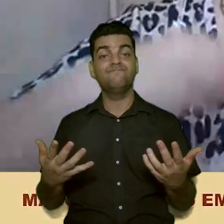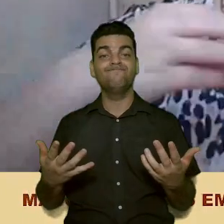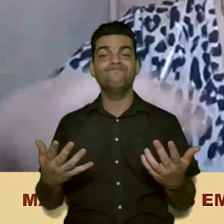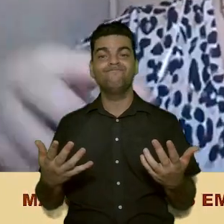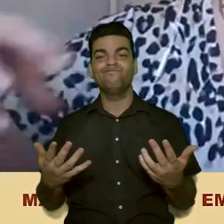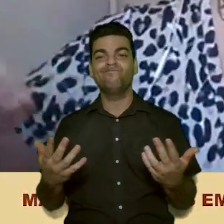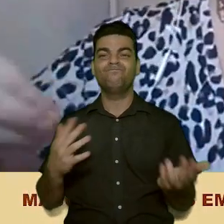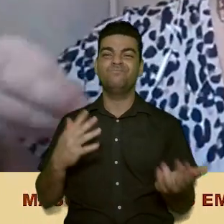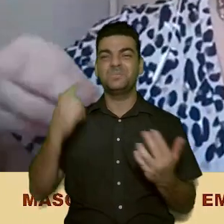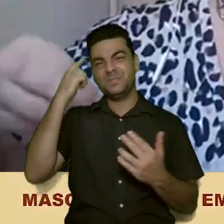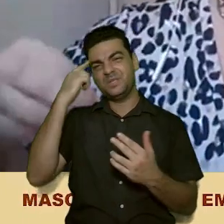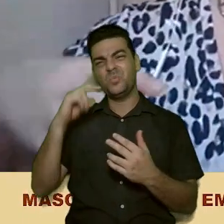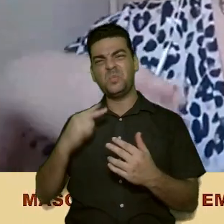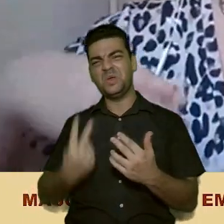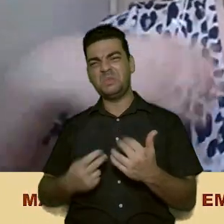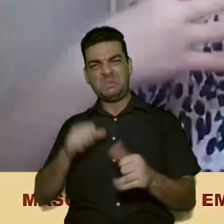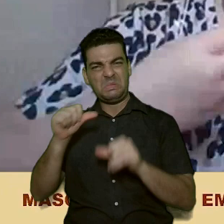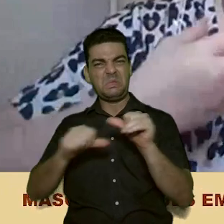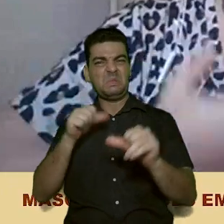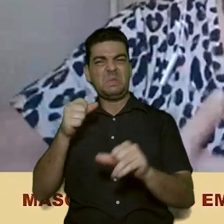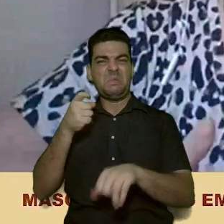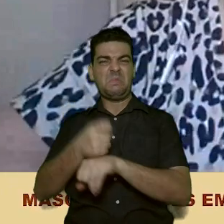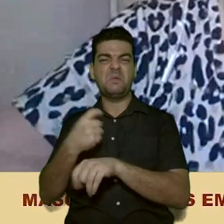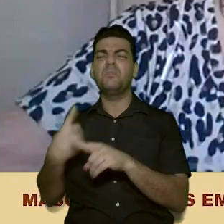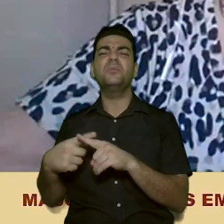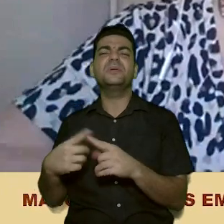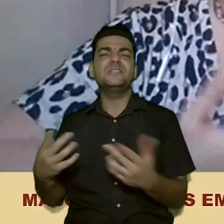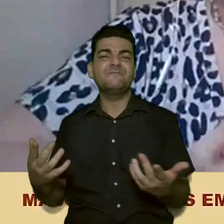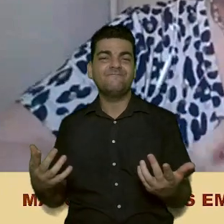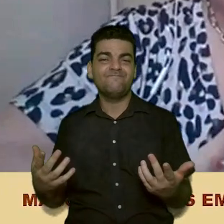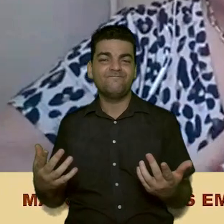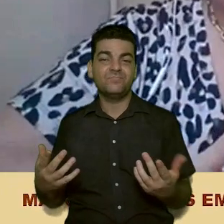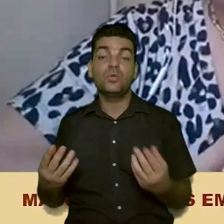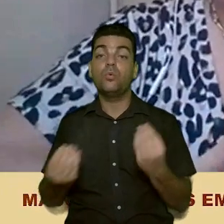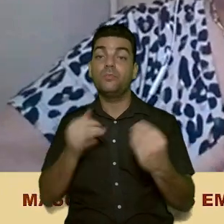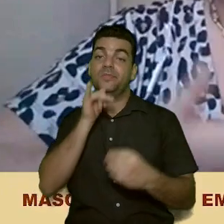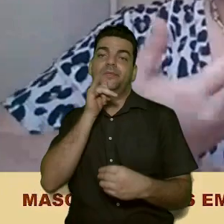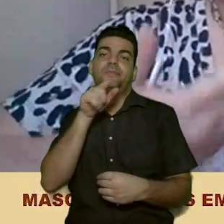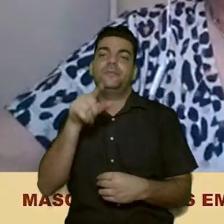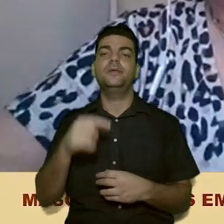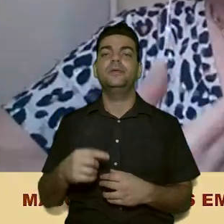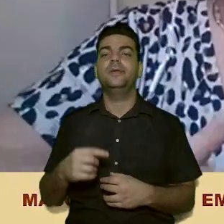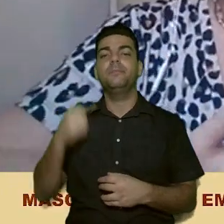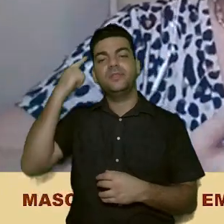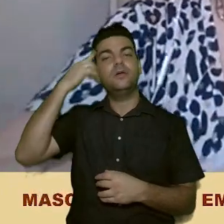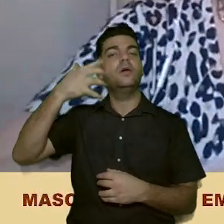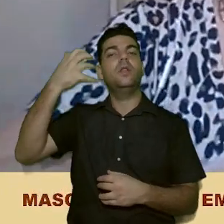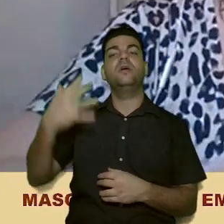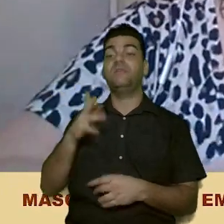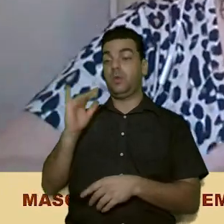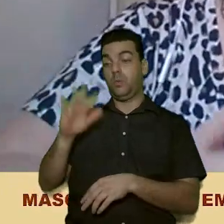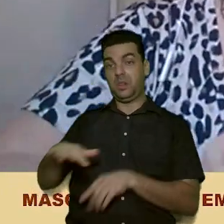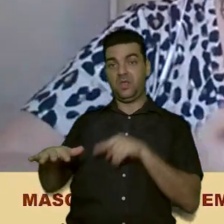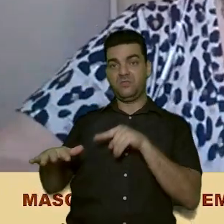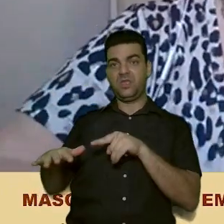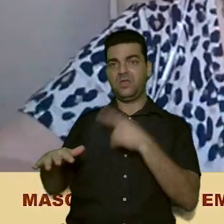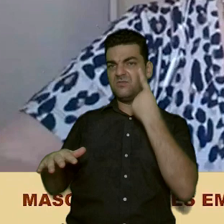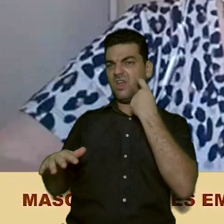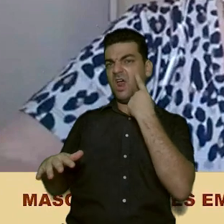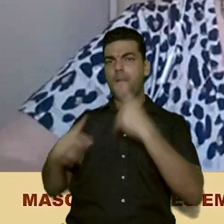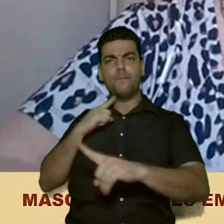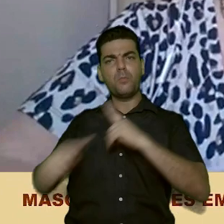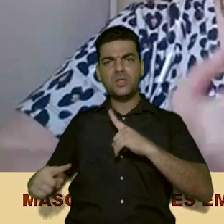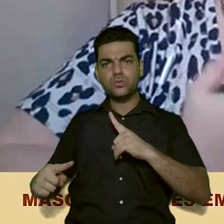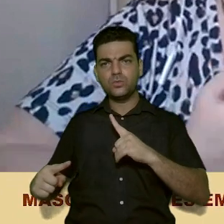desumanização de todos nós, né? Como que a gente pode, gente, acreditar no discurso de dizer para um menino, por exemplo, não